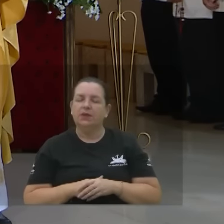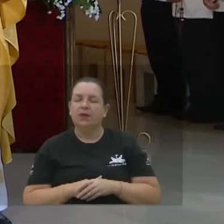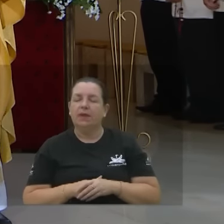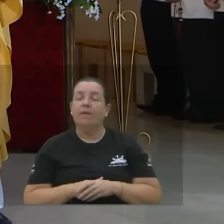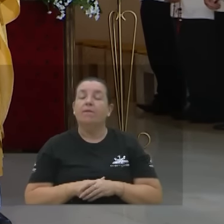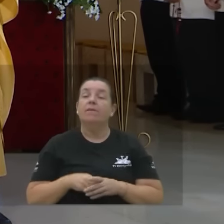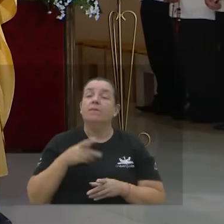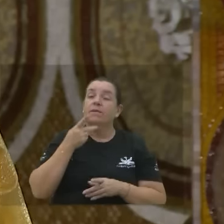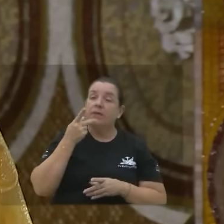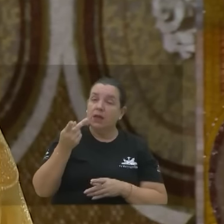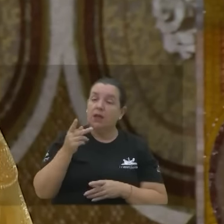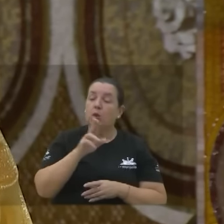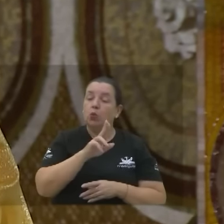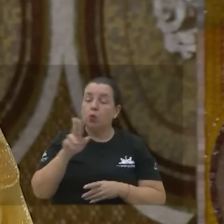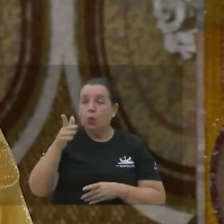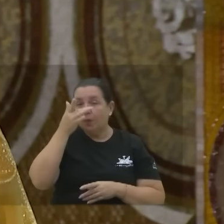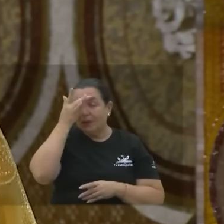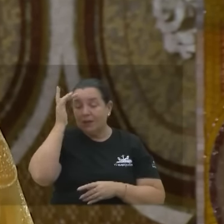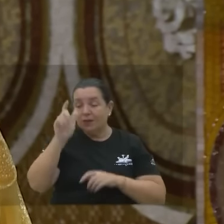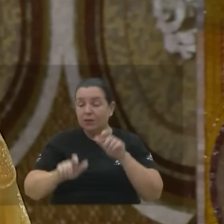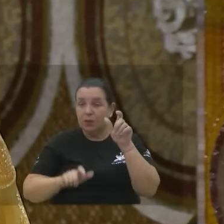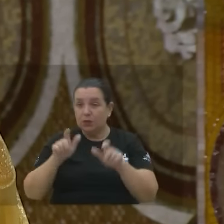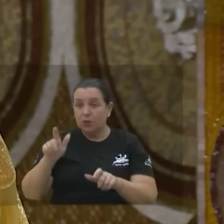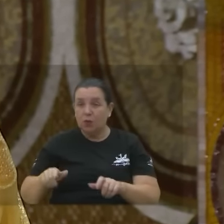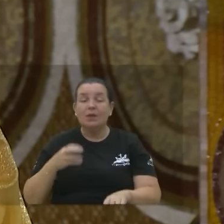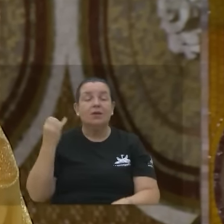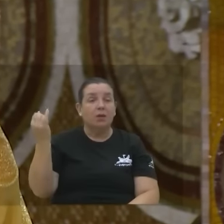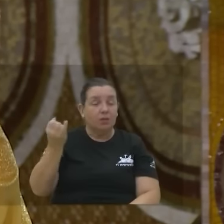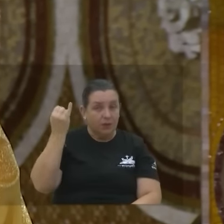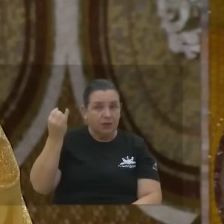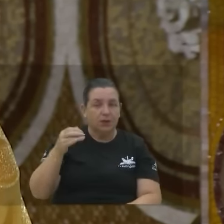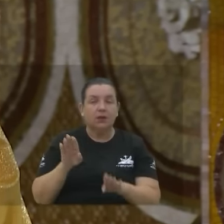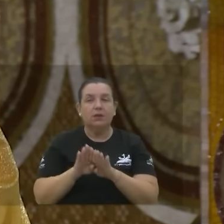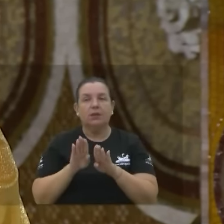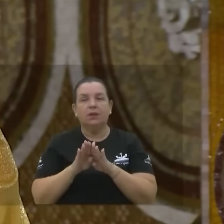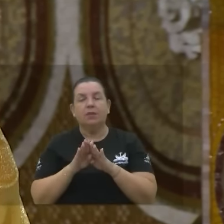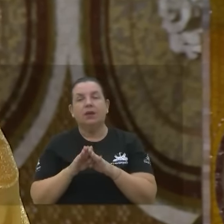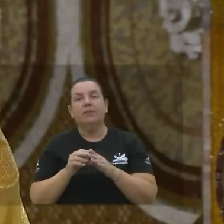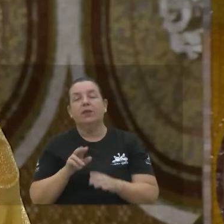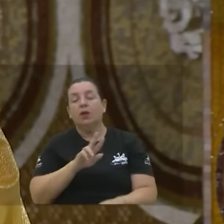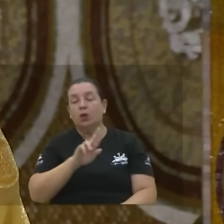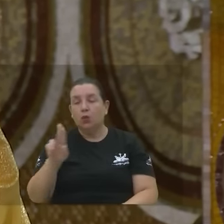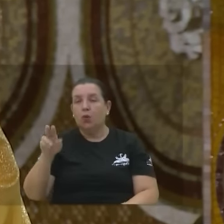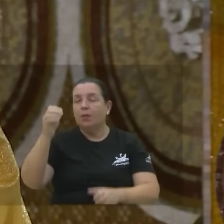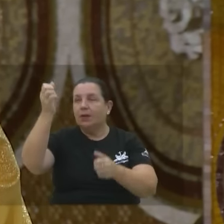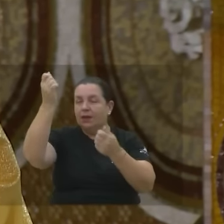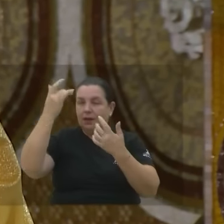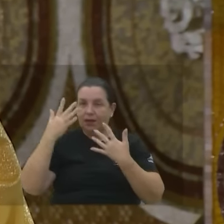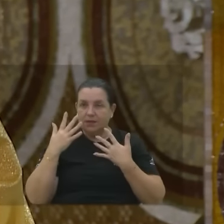Diga o nome das pessoas. É tão importante a gente nominar a graça,